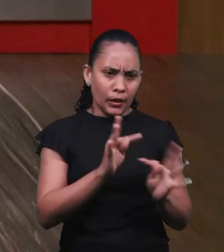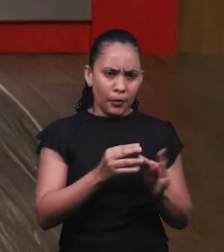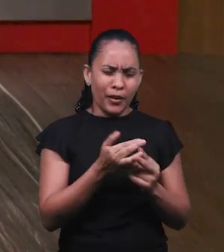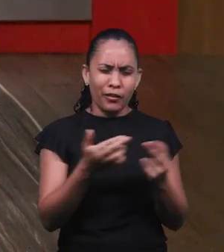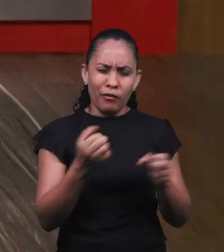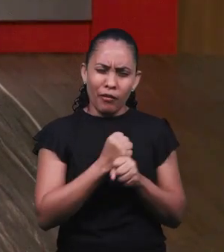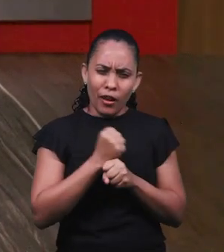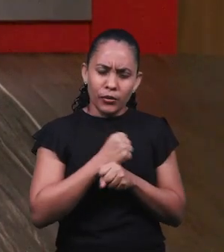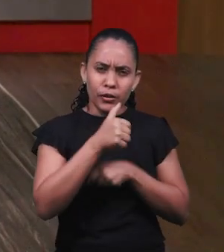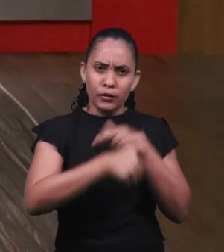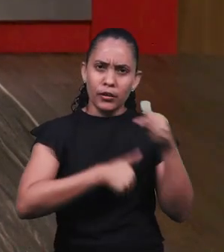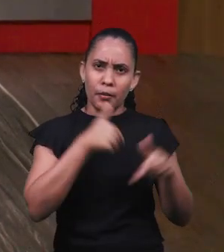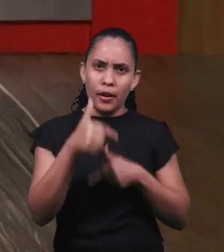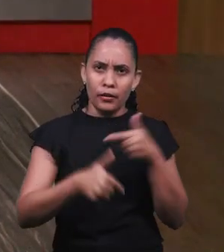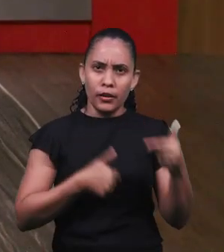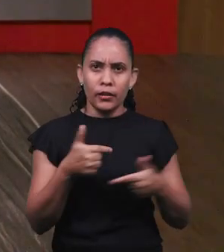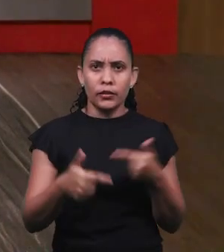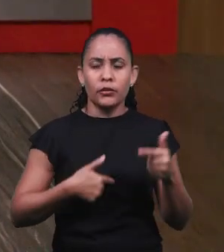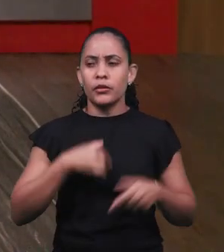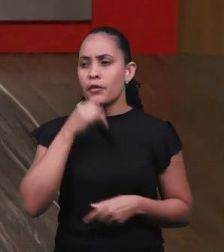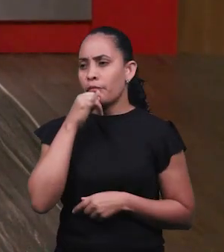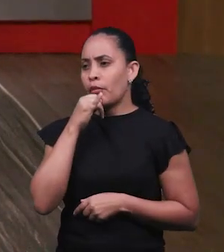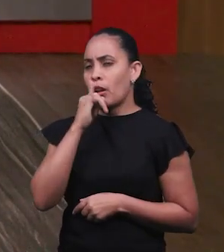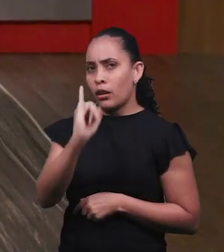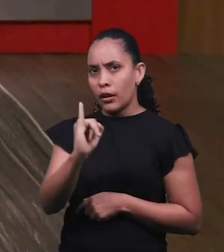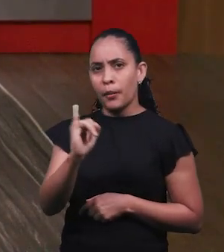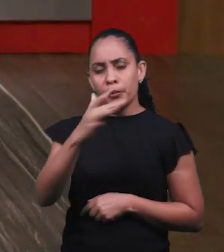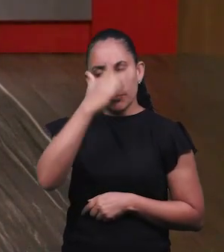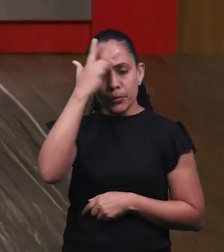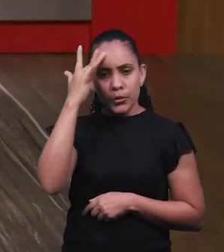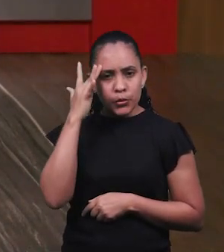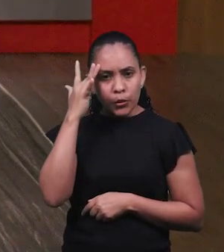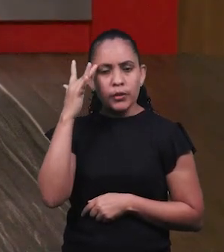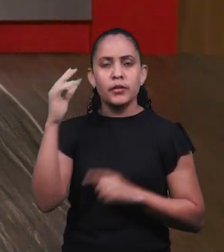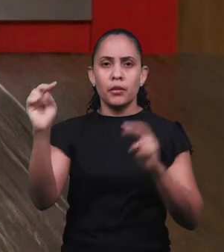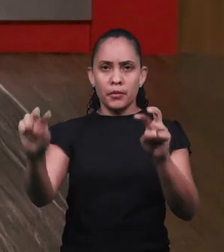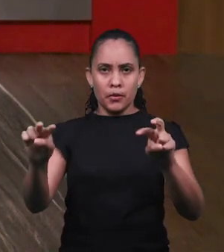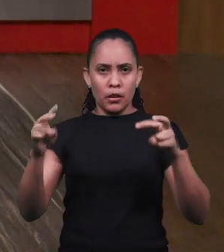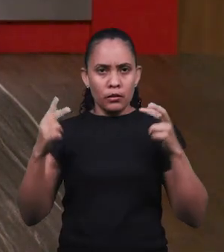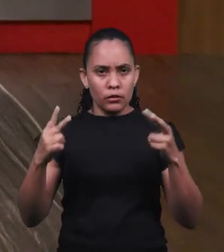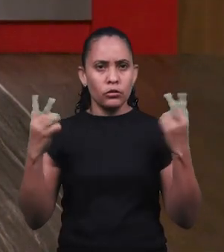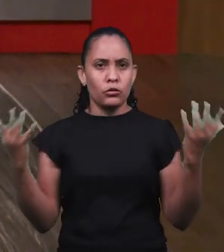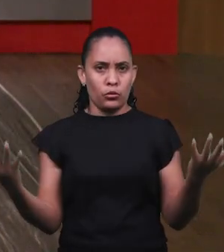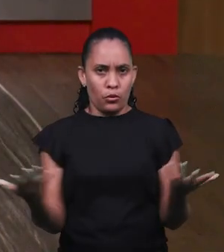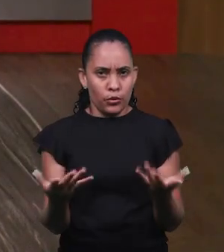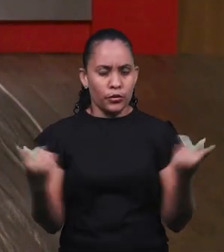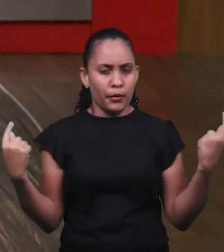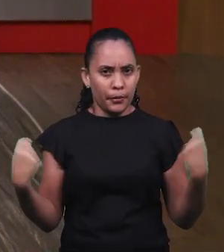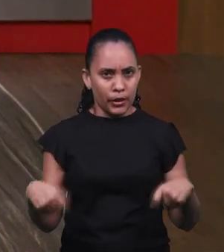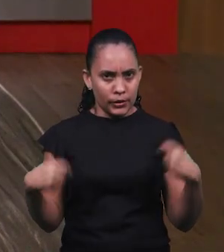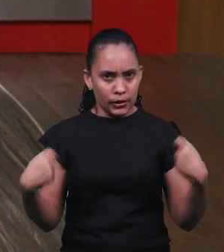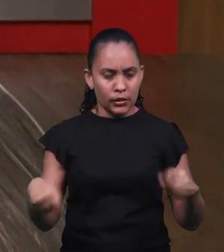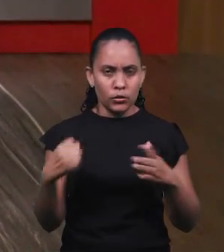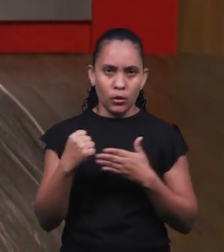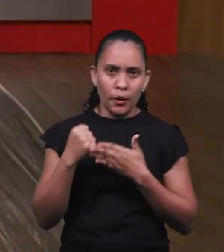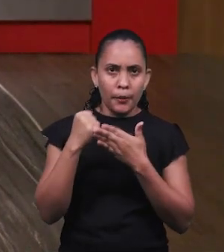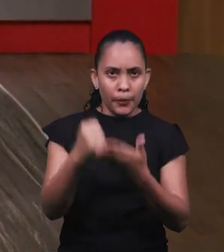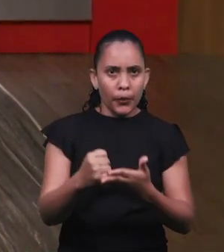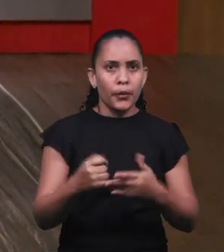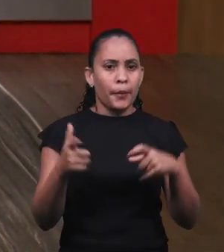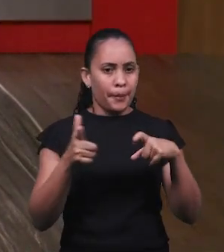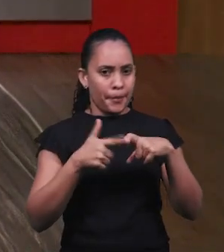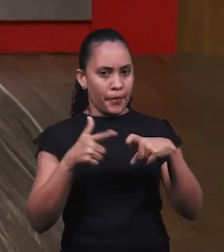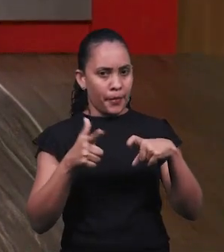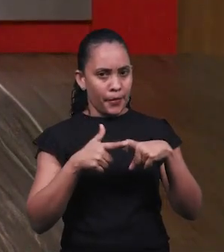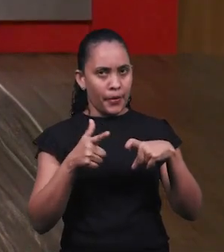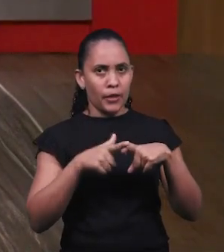anos atuando. O que a senhora deixaria de recado para quem está ouvindo, que precisa investigar? Qual o recado que a médica, a doutora,